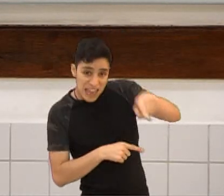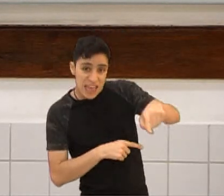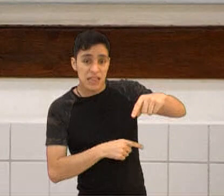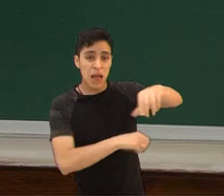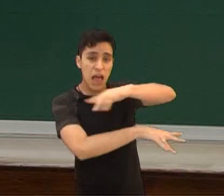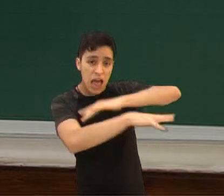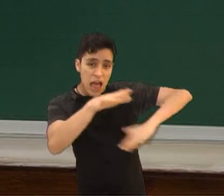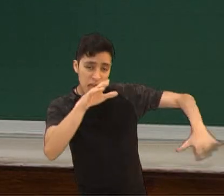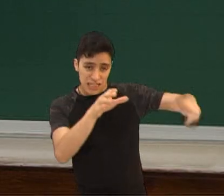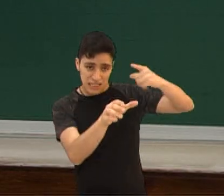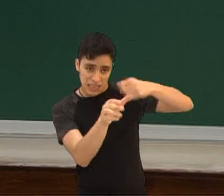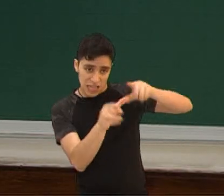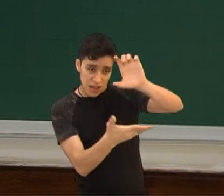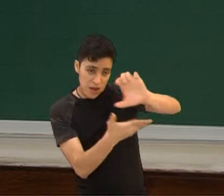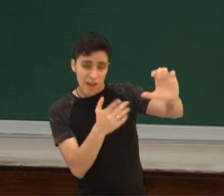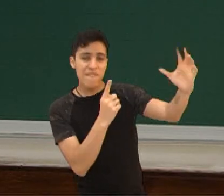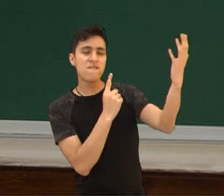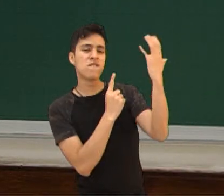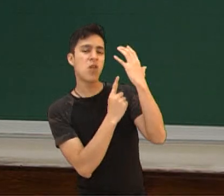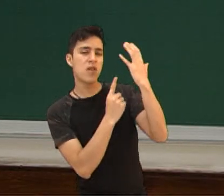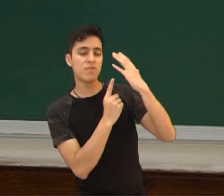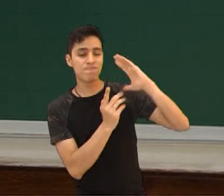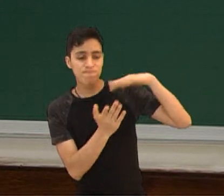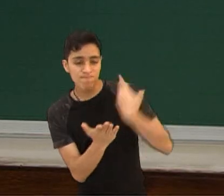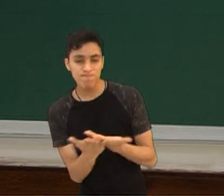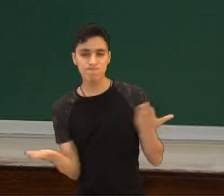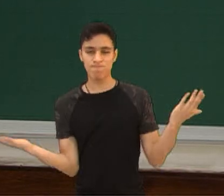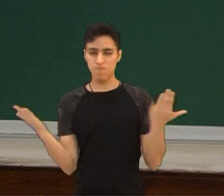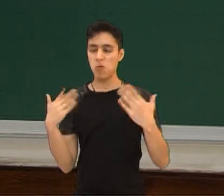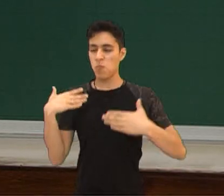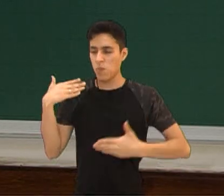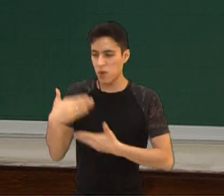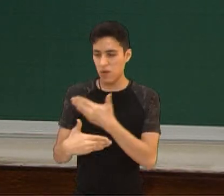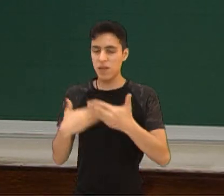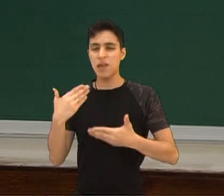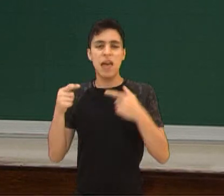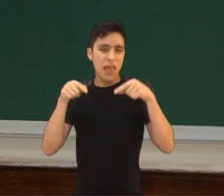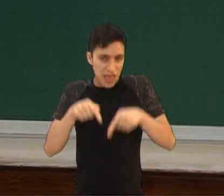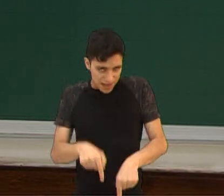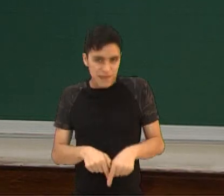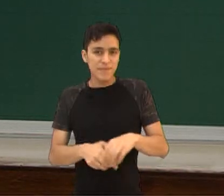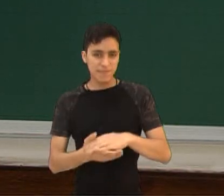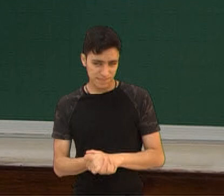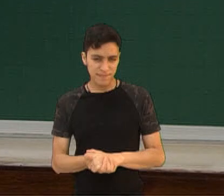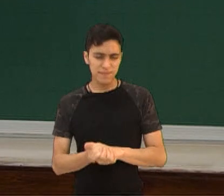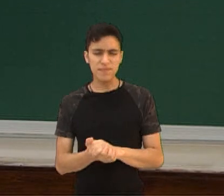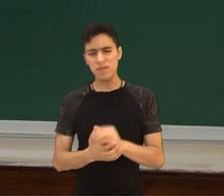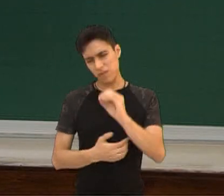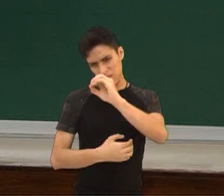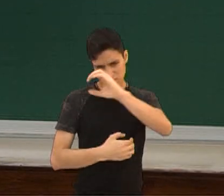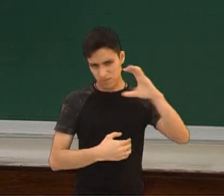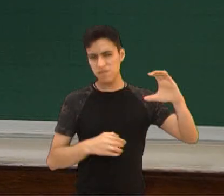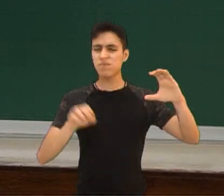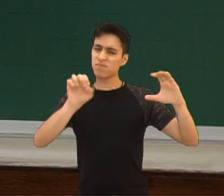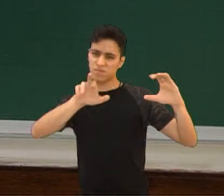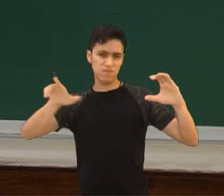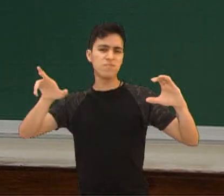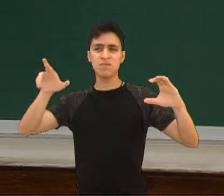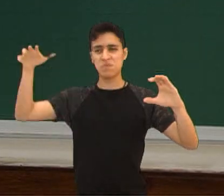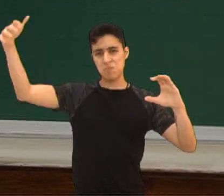influenciou e influencia os processos de urbanização aqui do Ocidente e de alguns lugares do Oriente também.